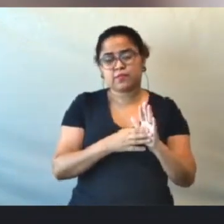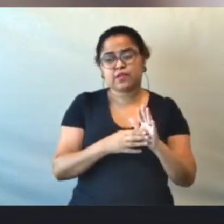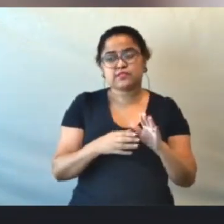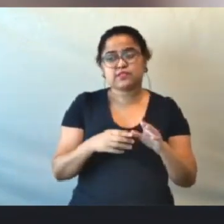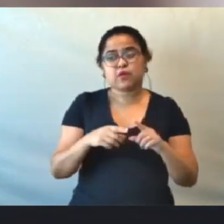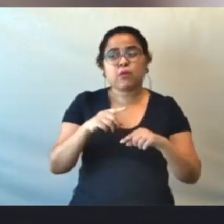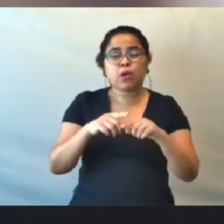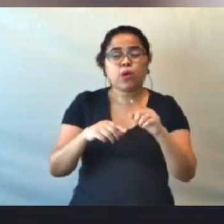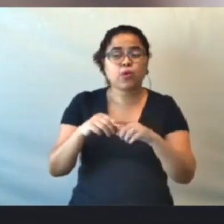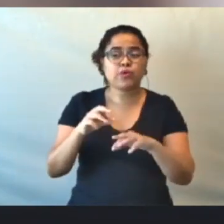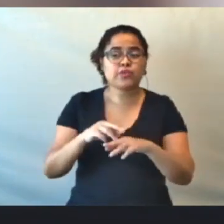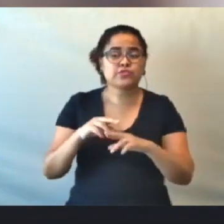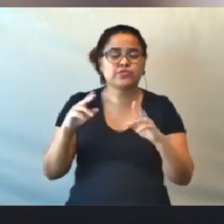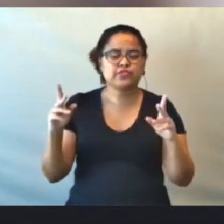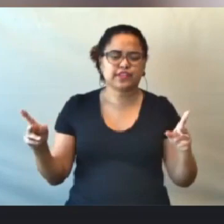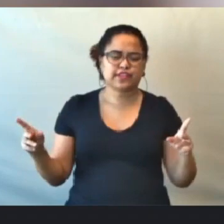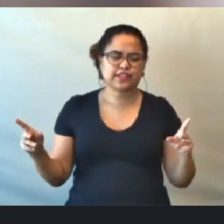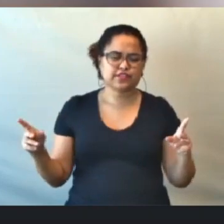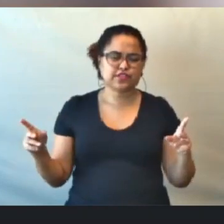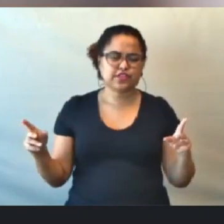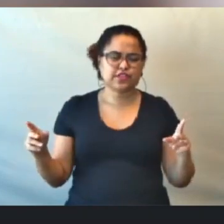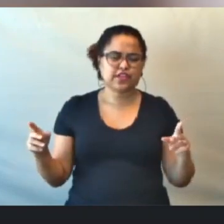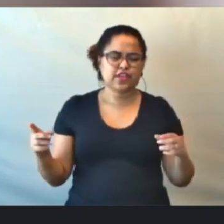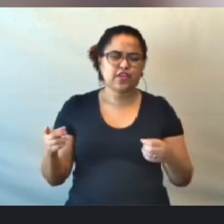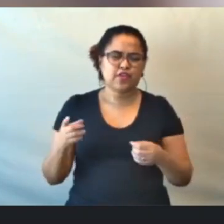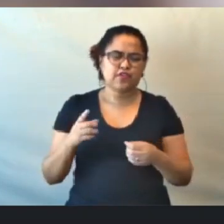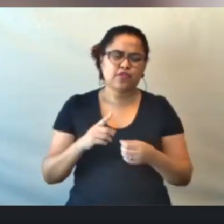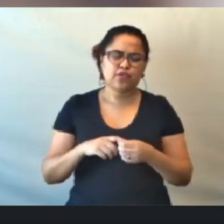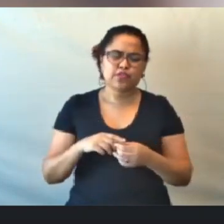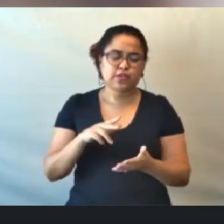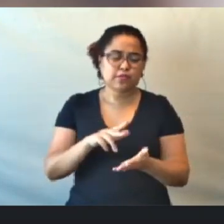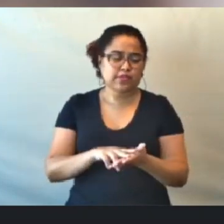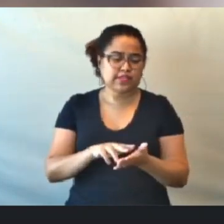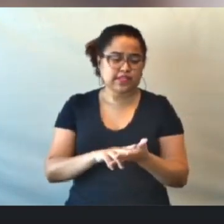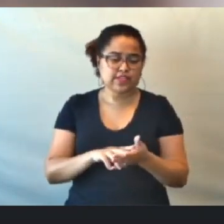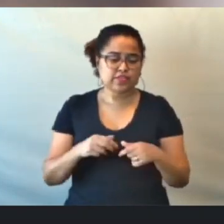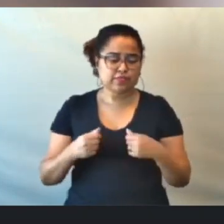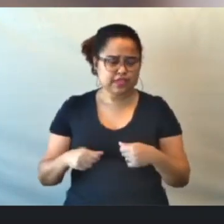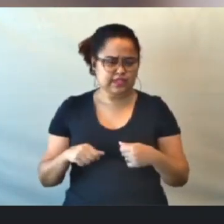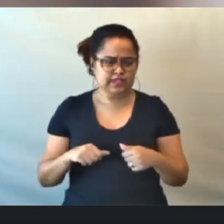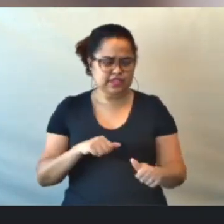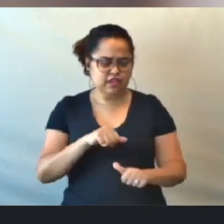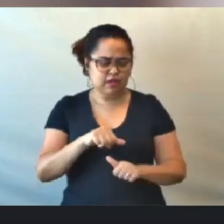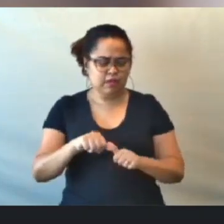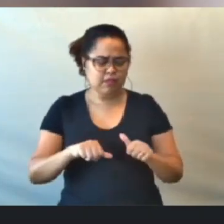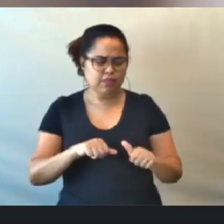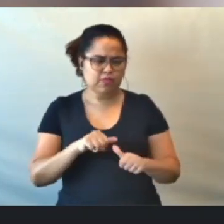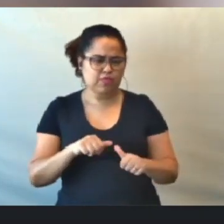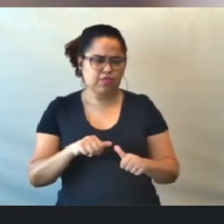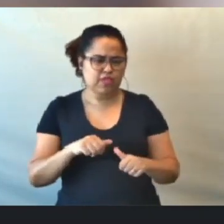que está precisando de transplante, para ter um transplante não é a mesma coisa que tomar um remédio.